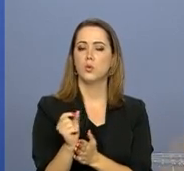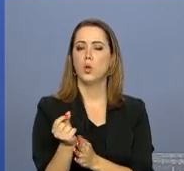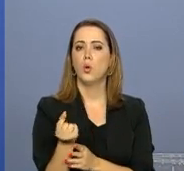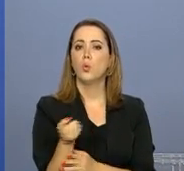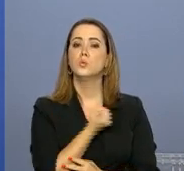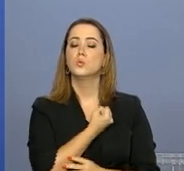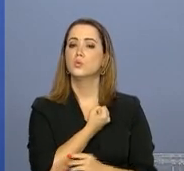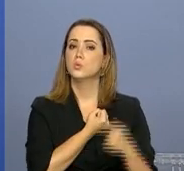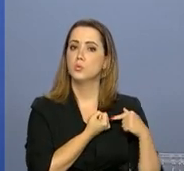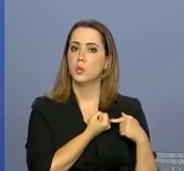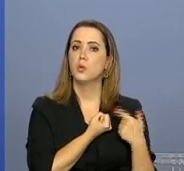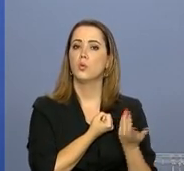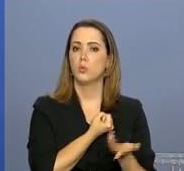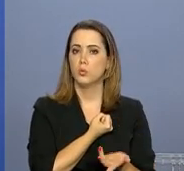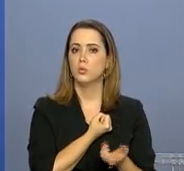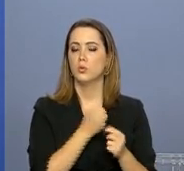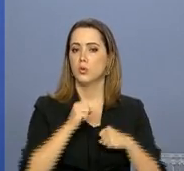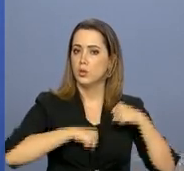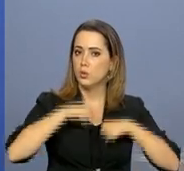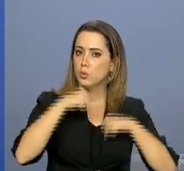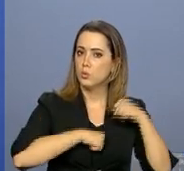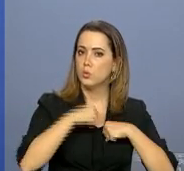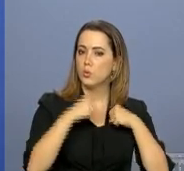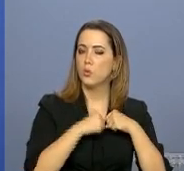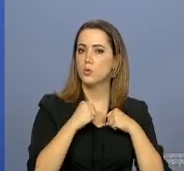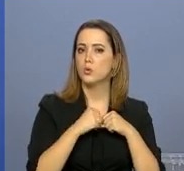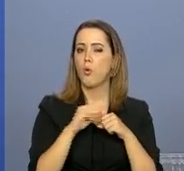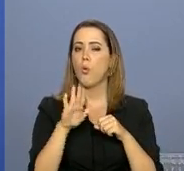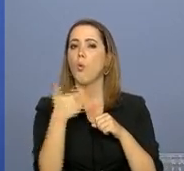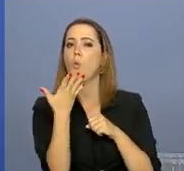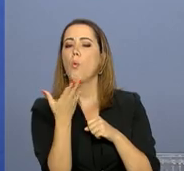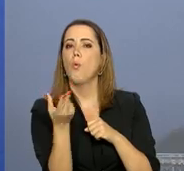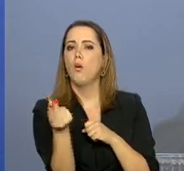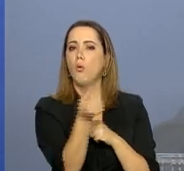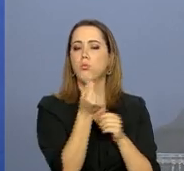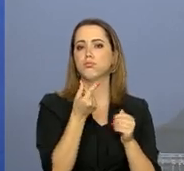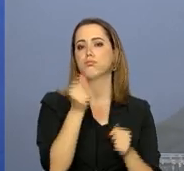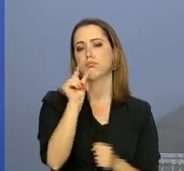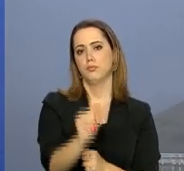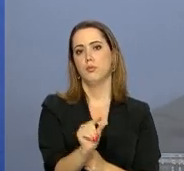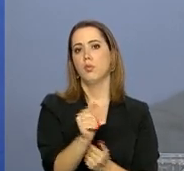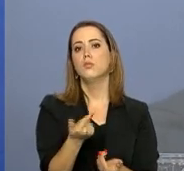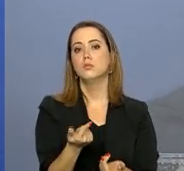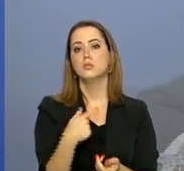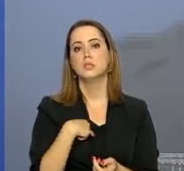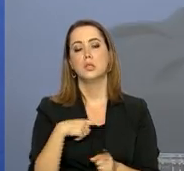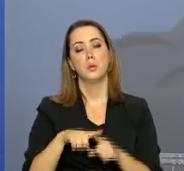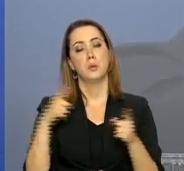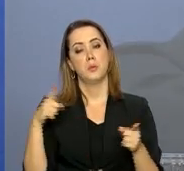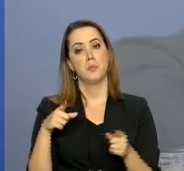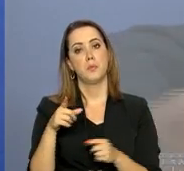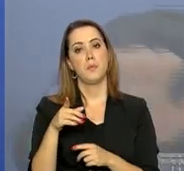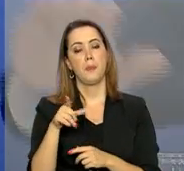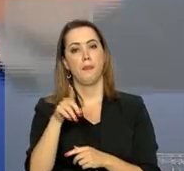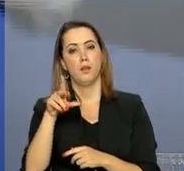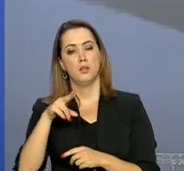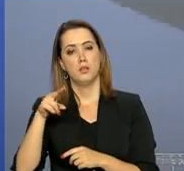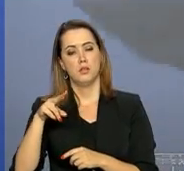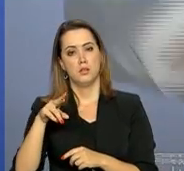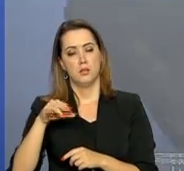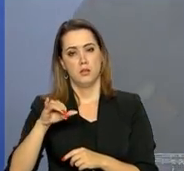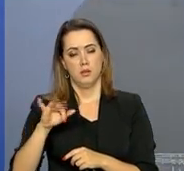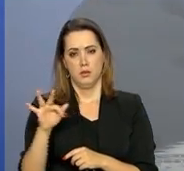índice, que é o caso da indústria, que o ponto mínimo foi um pouco antes. Mas entre fevereiro e abril foi o